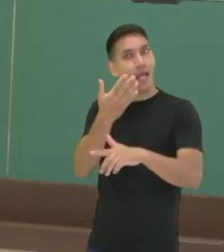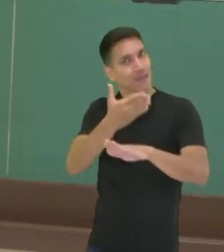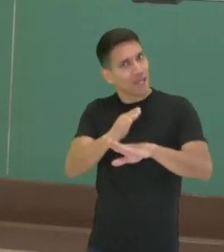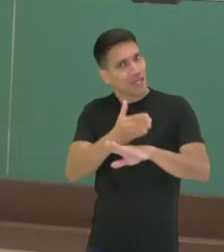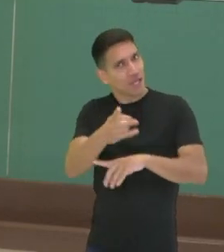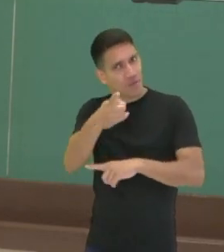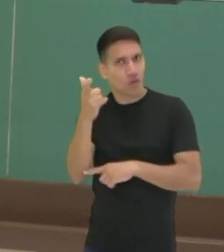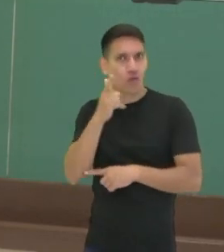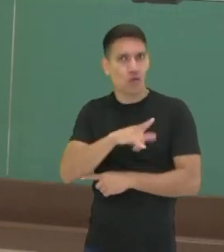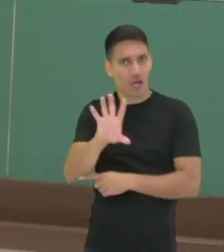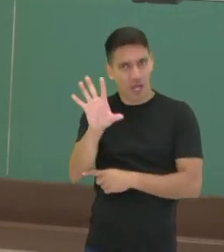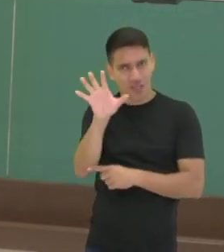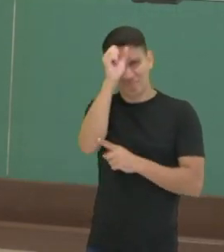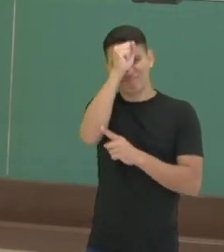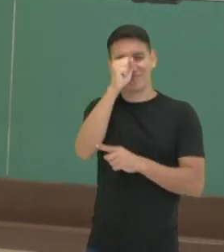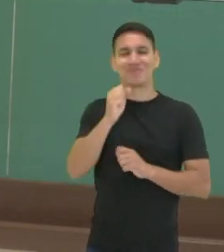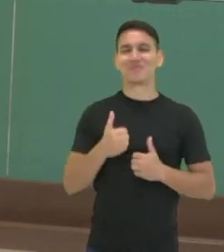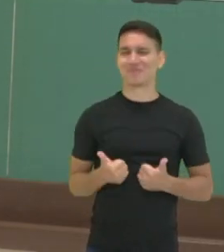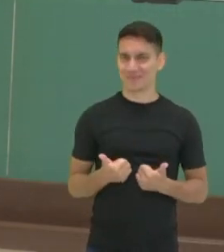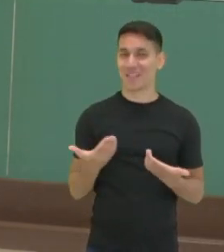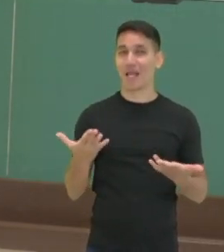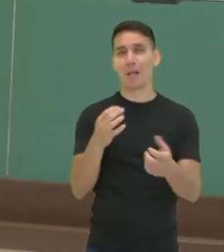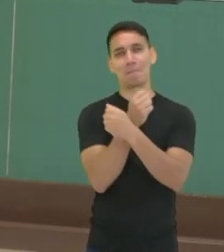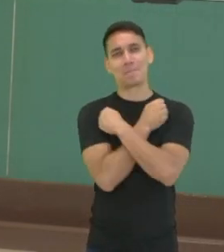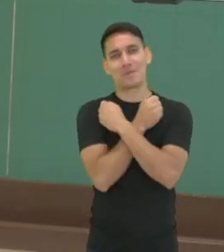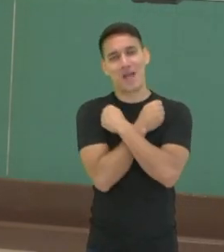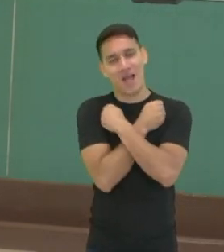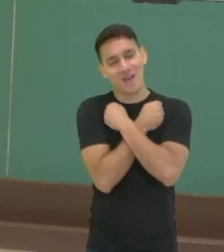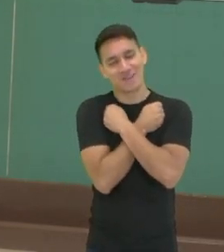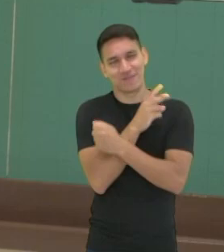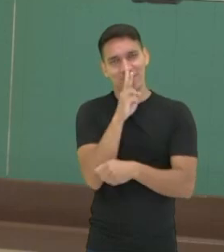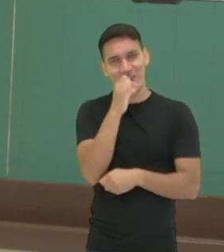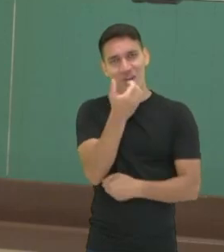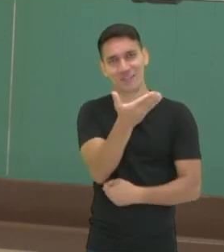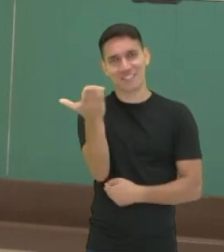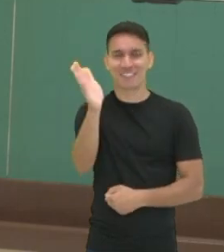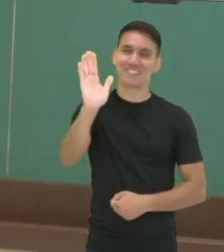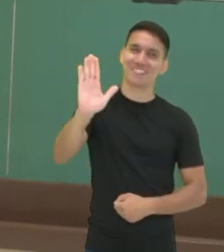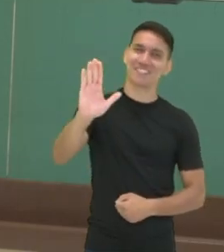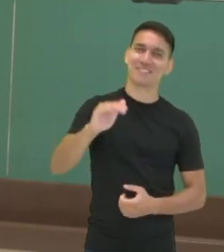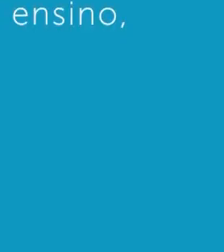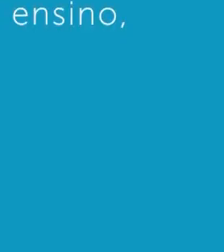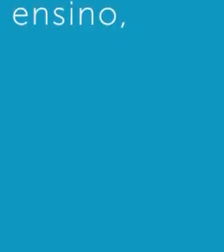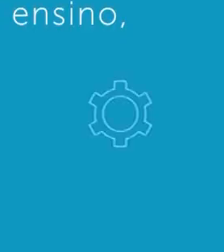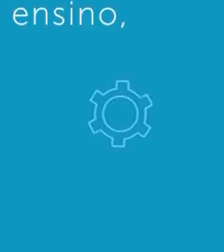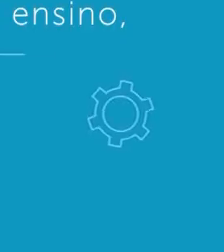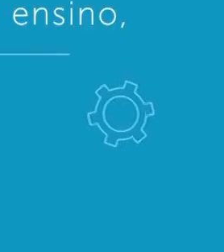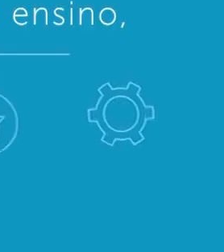craque nessa divisão, tá joia? Então, ó, um abraço bem forte da prof, hein? E até mais!